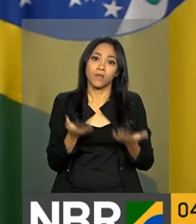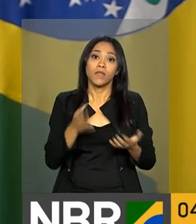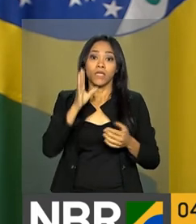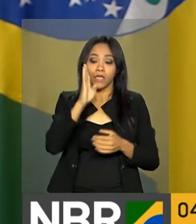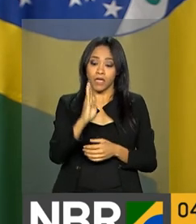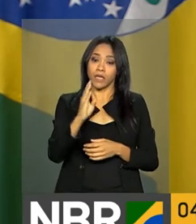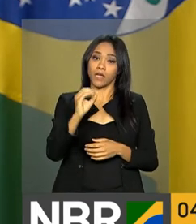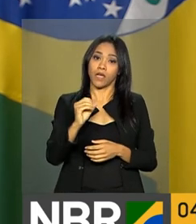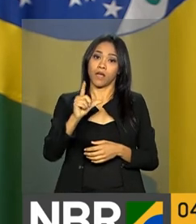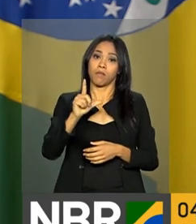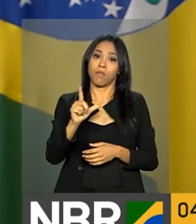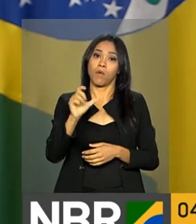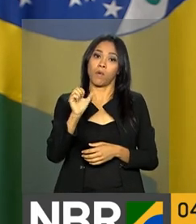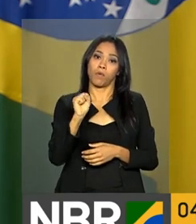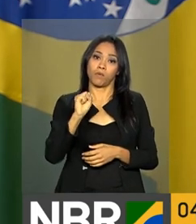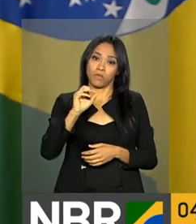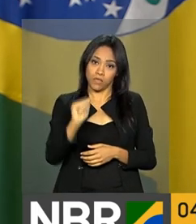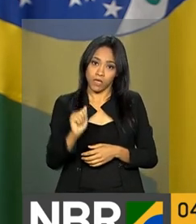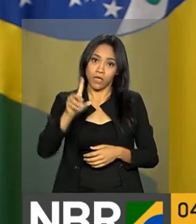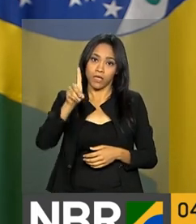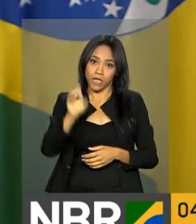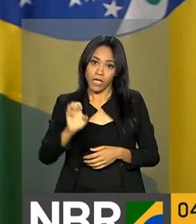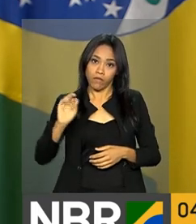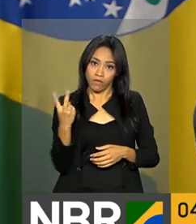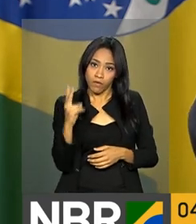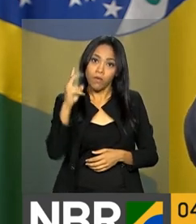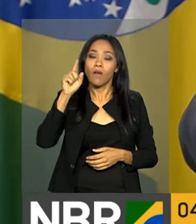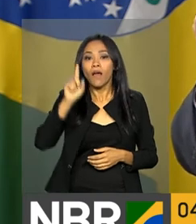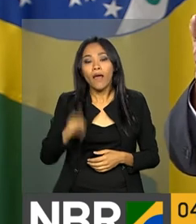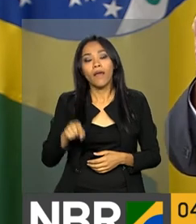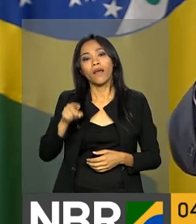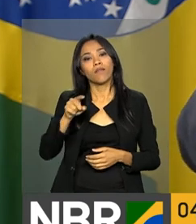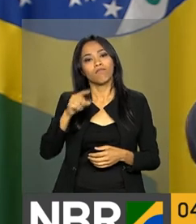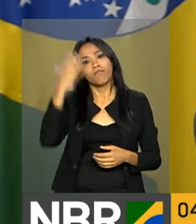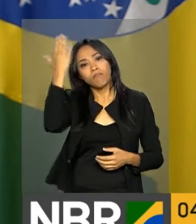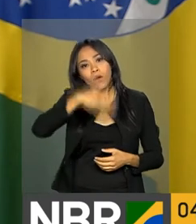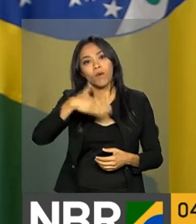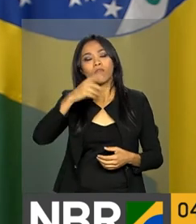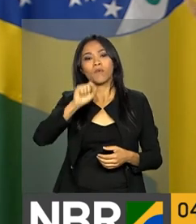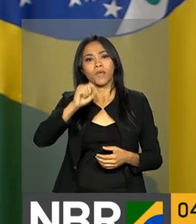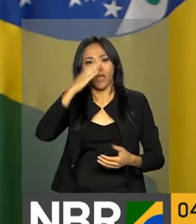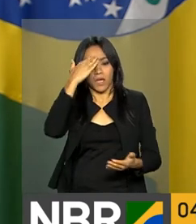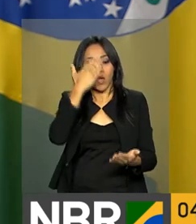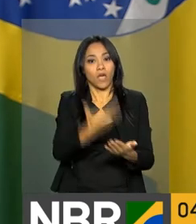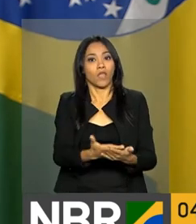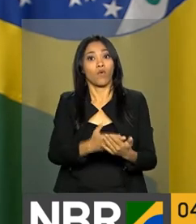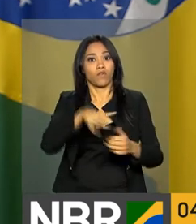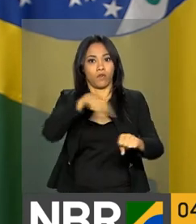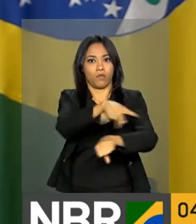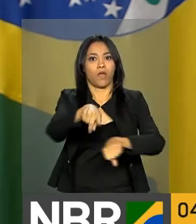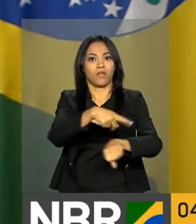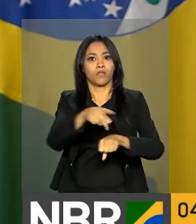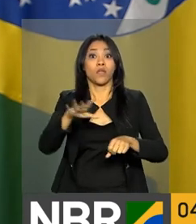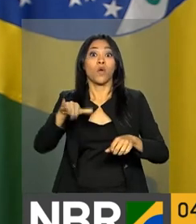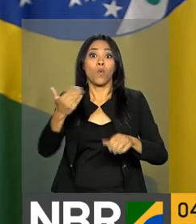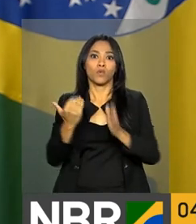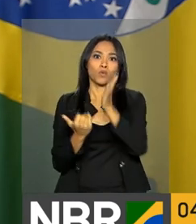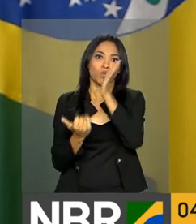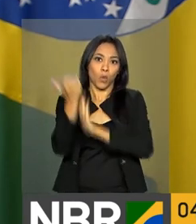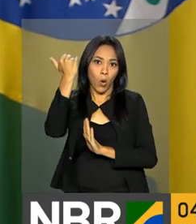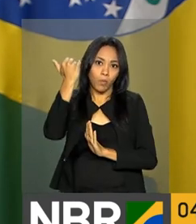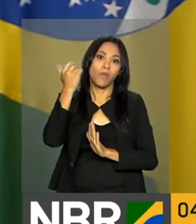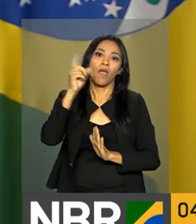senadores exata é precisamente da credibilidade da confiança quando a bolsa sobe é porque a confiança